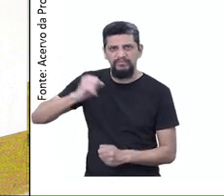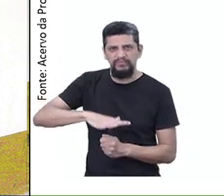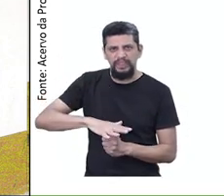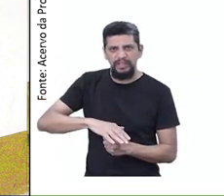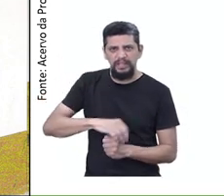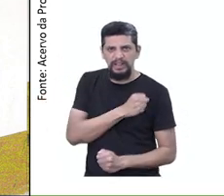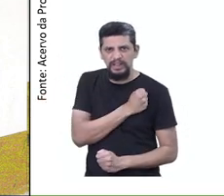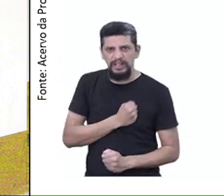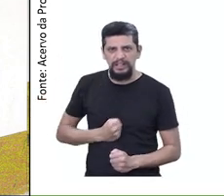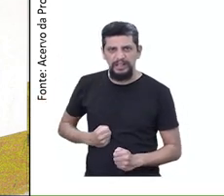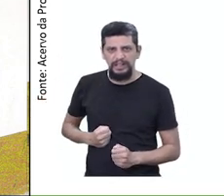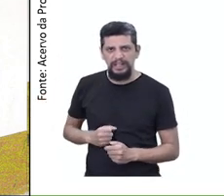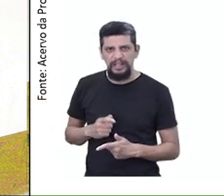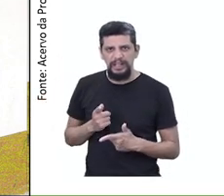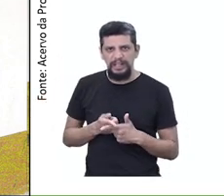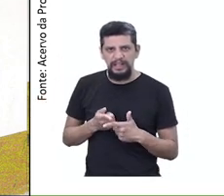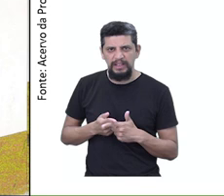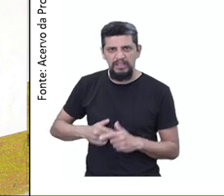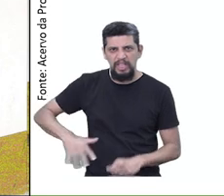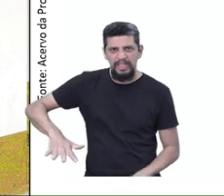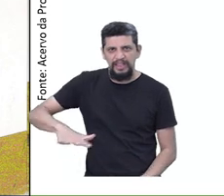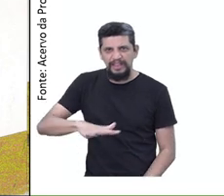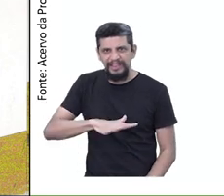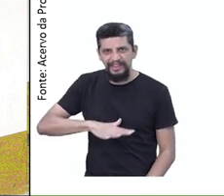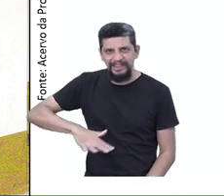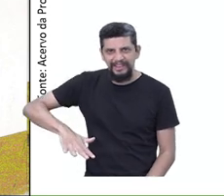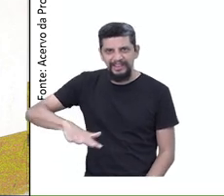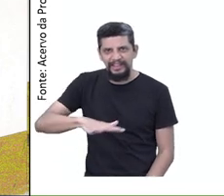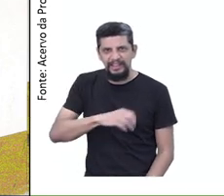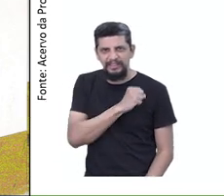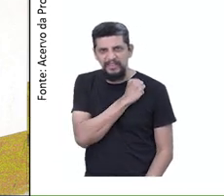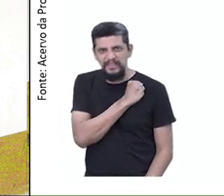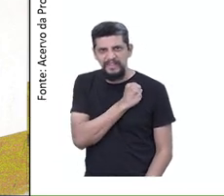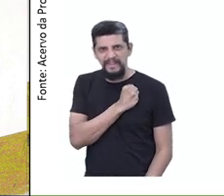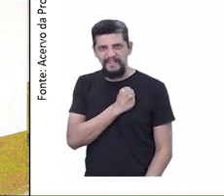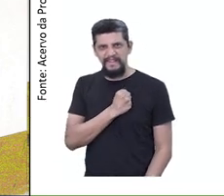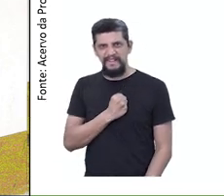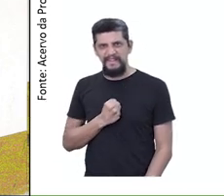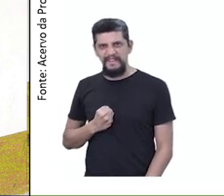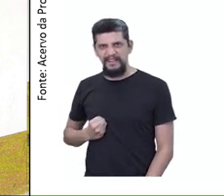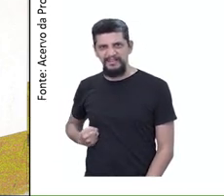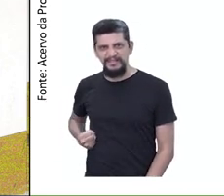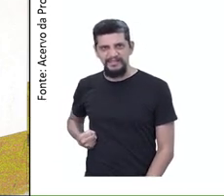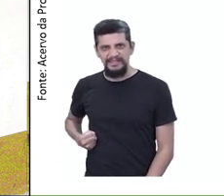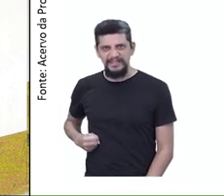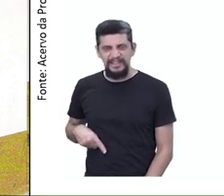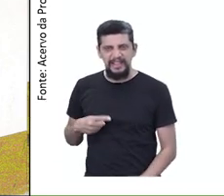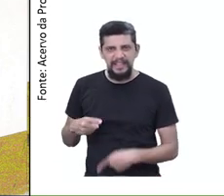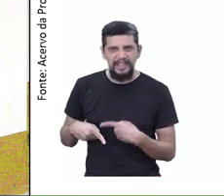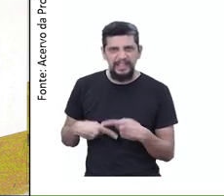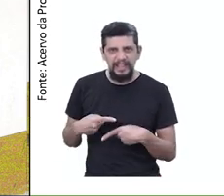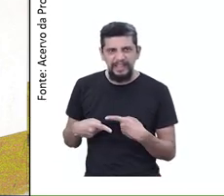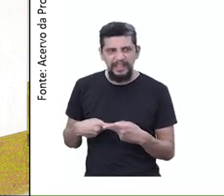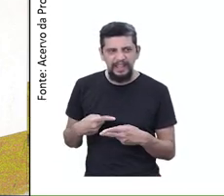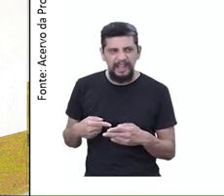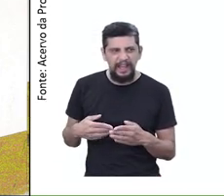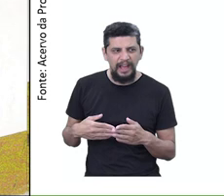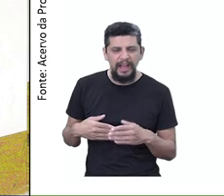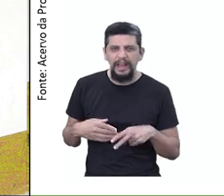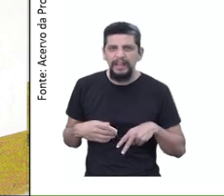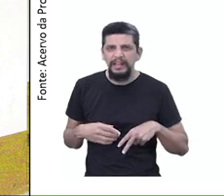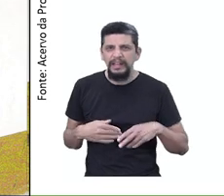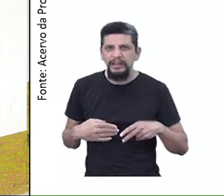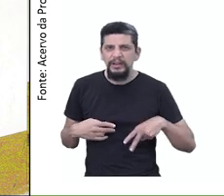lado da pequena toupeira, esparramou-se um borrão branco e aguado. A perna direita